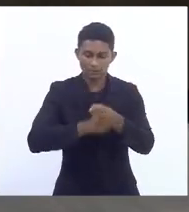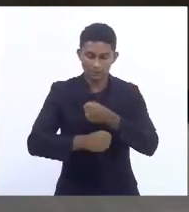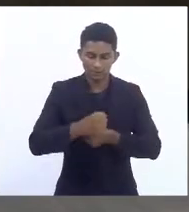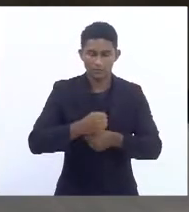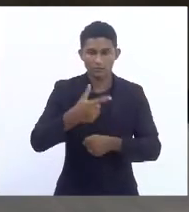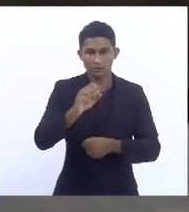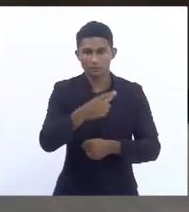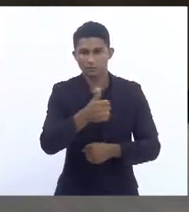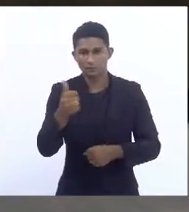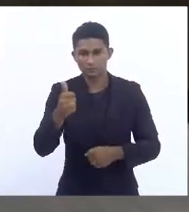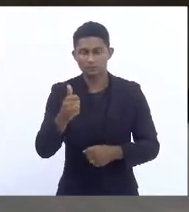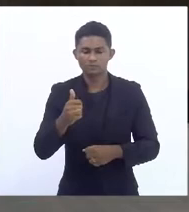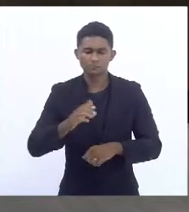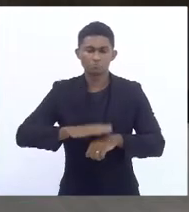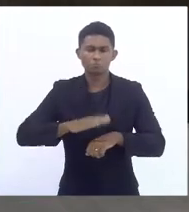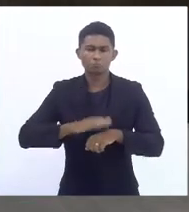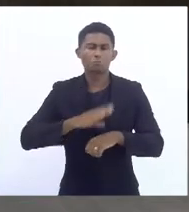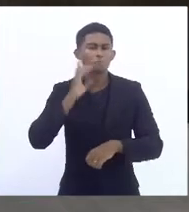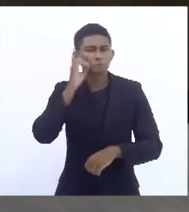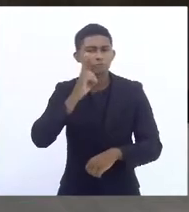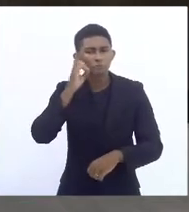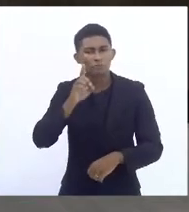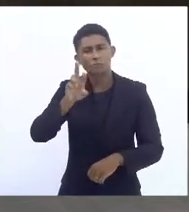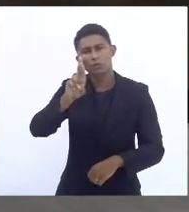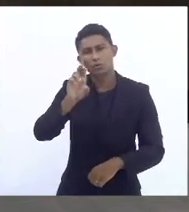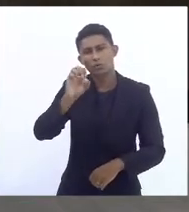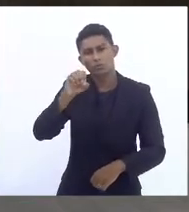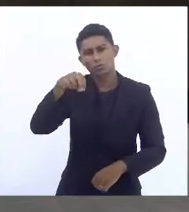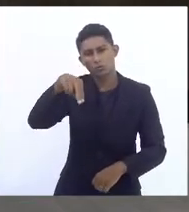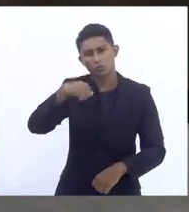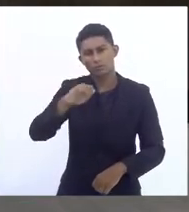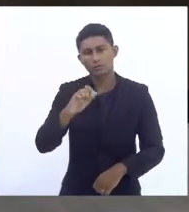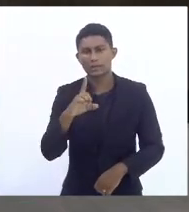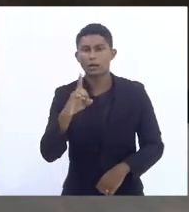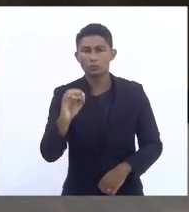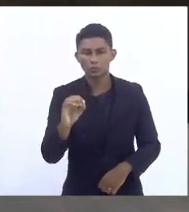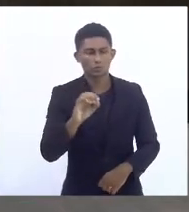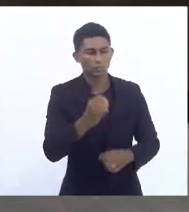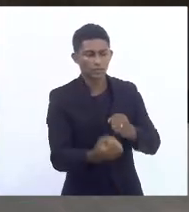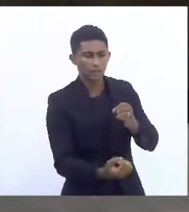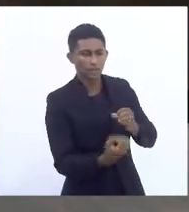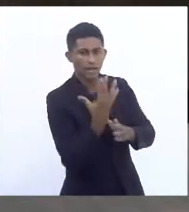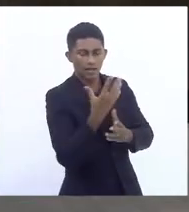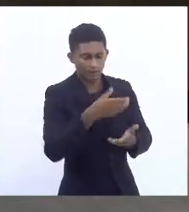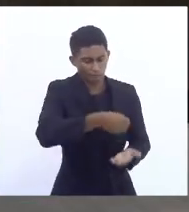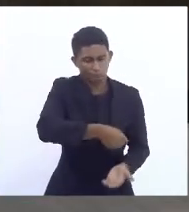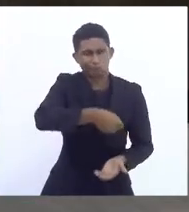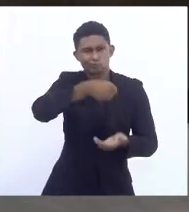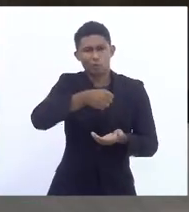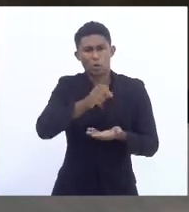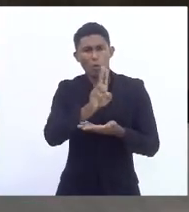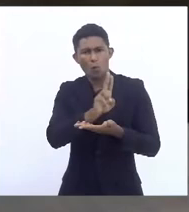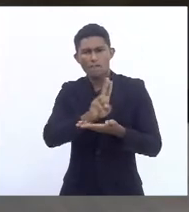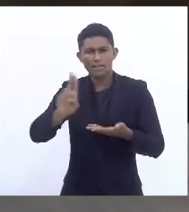deputado Ronaldo Anquieta, que cria o programa Bolsa Universitária.